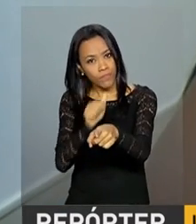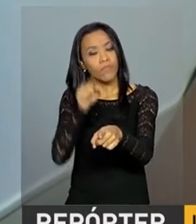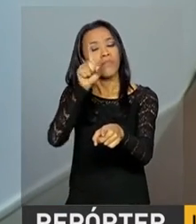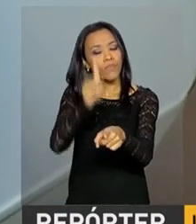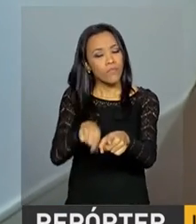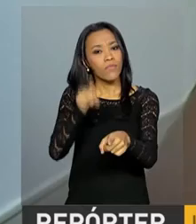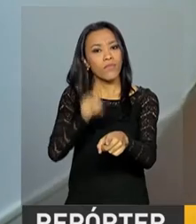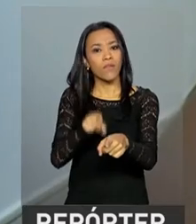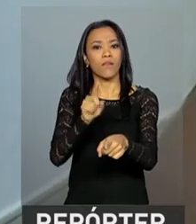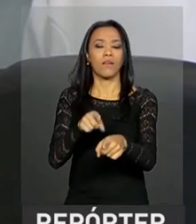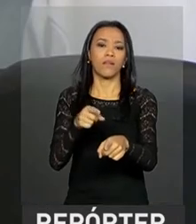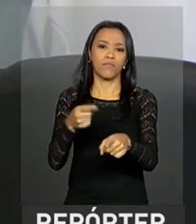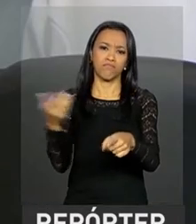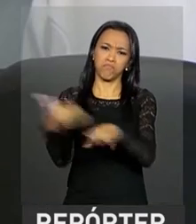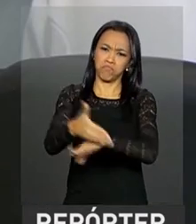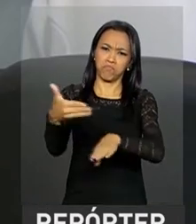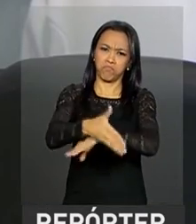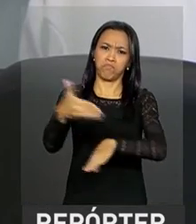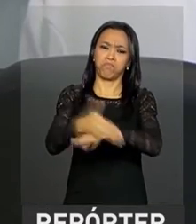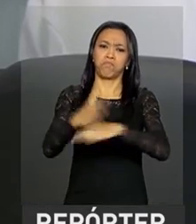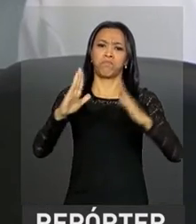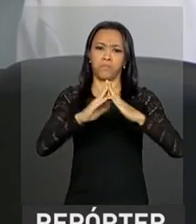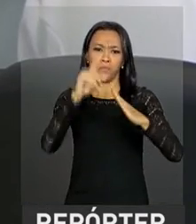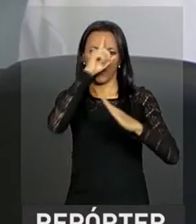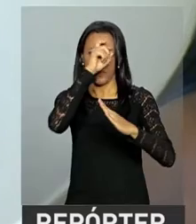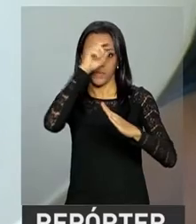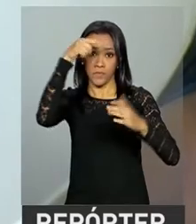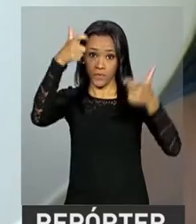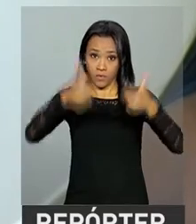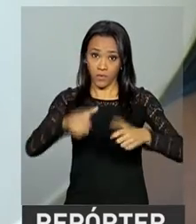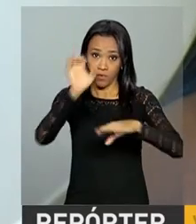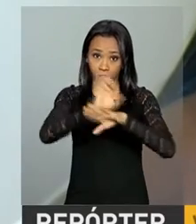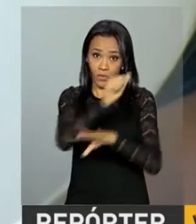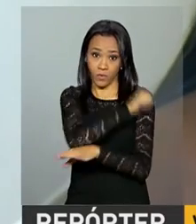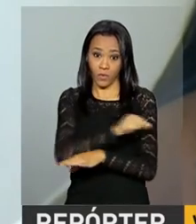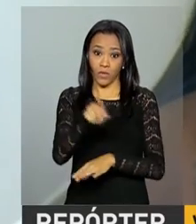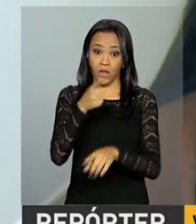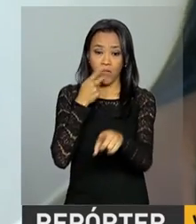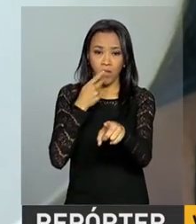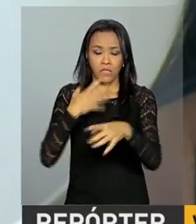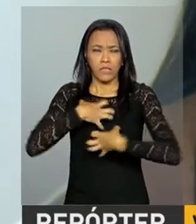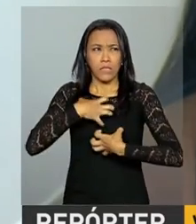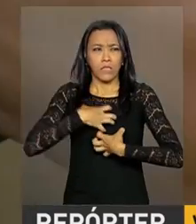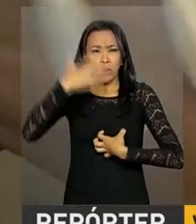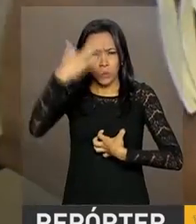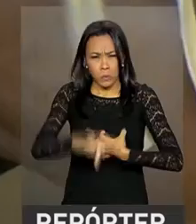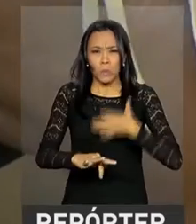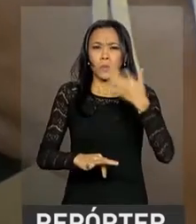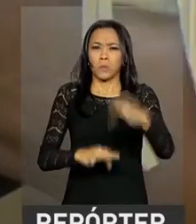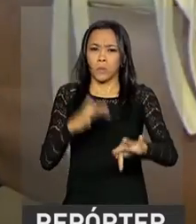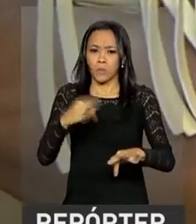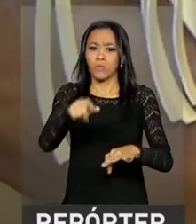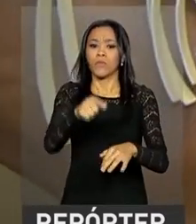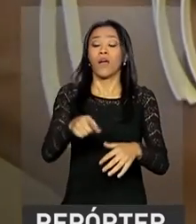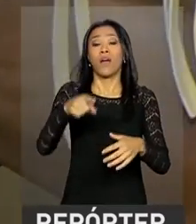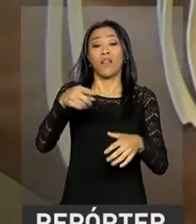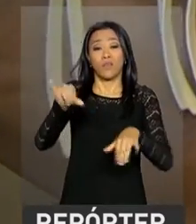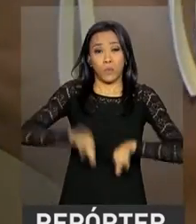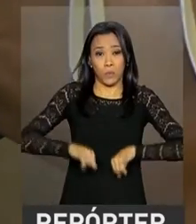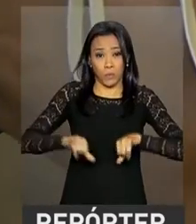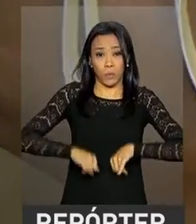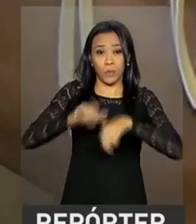paciência desse instituto de ortopedia no rio de janeiro eu sinto muita dor do mesmo ela sofre de artrose